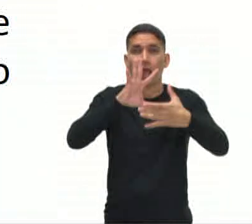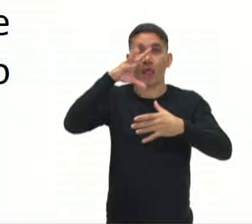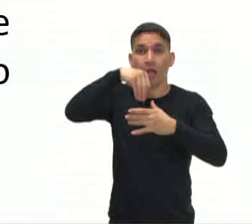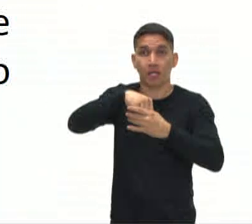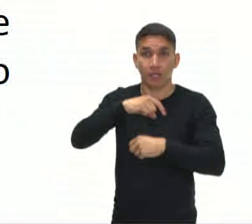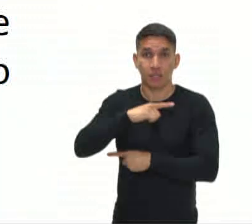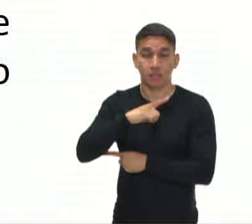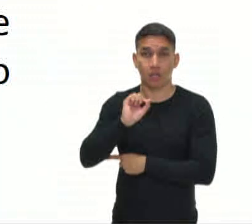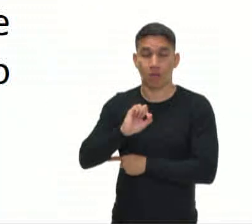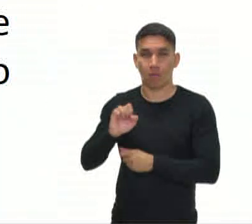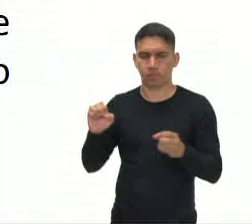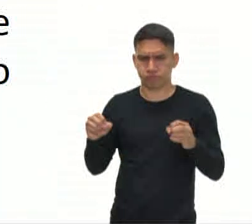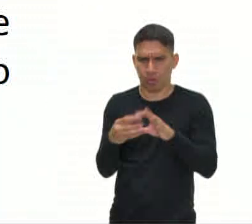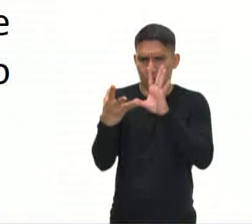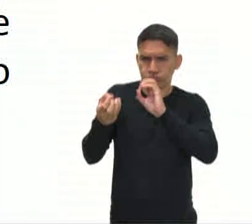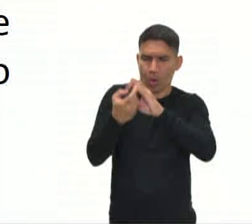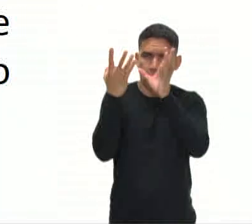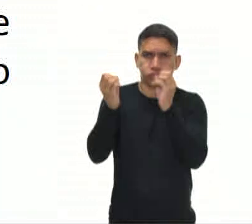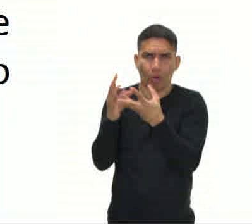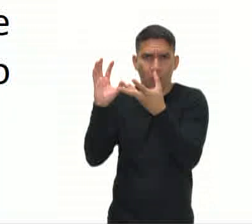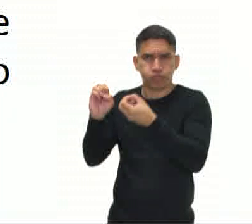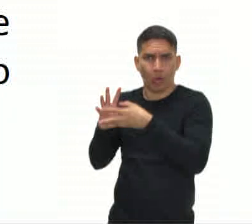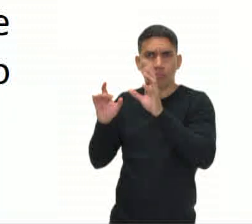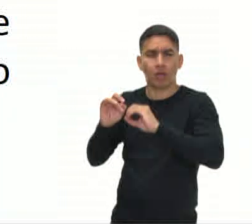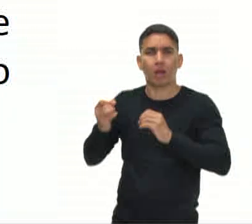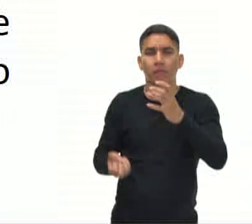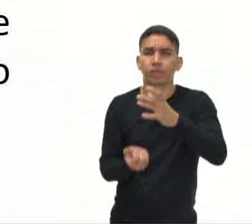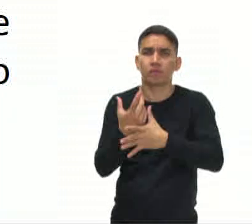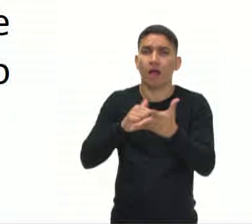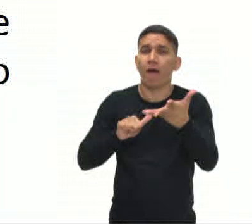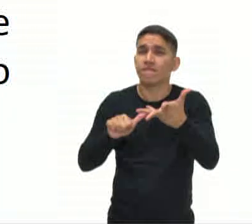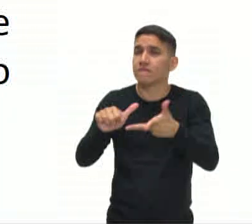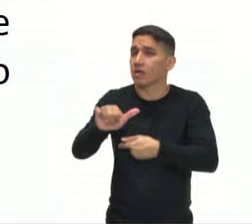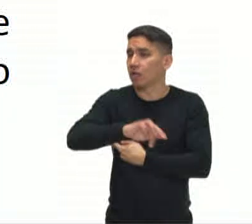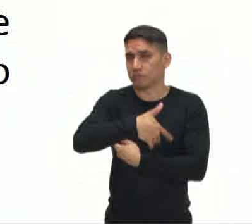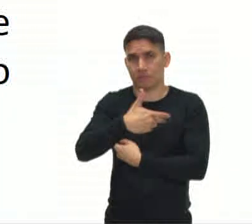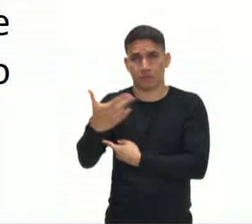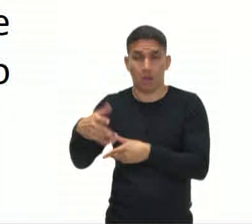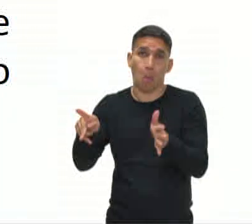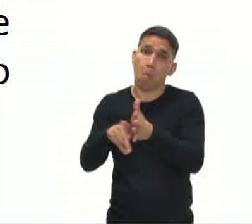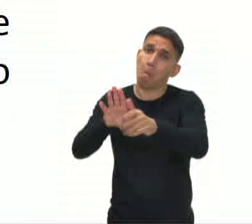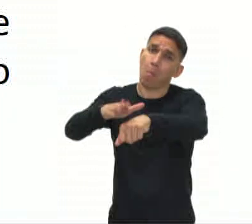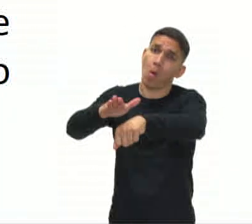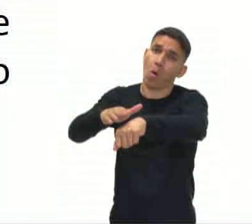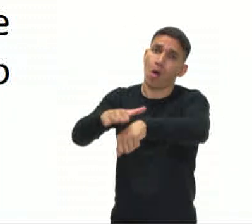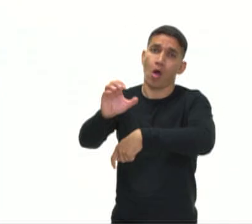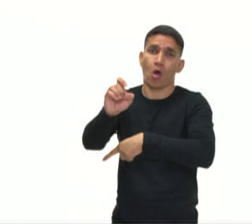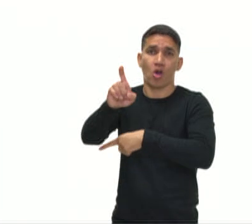tiveram reações nucleares que originaram diversos elementos químicos, como o próprio oxigênio.